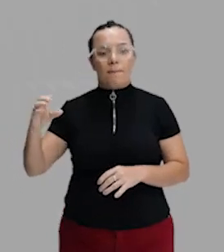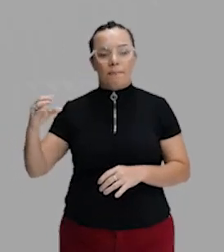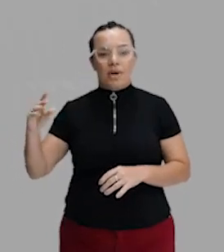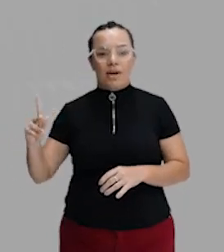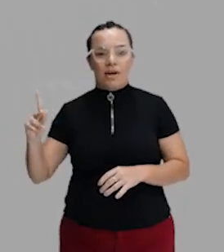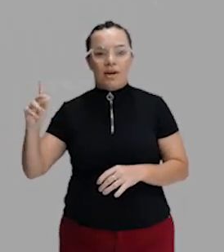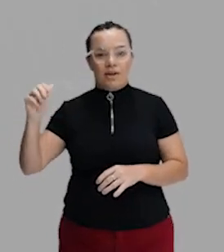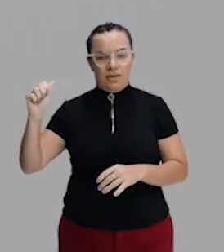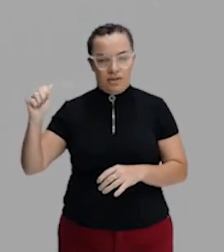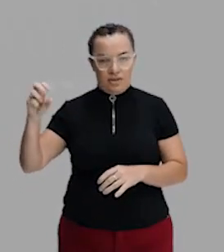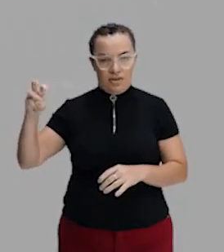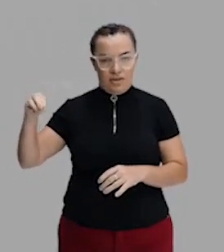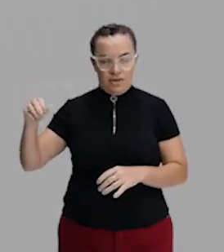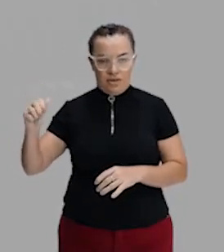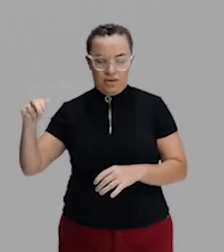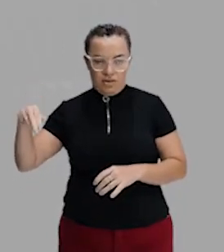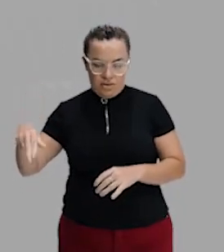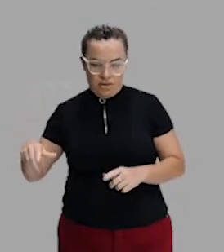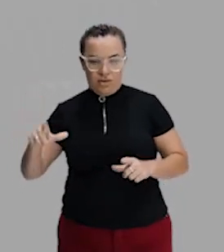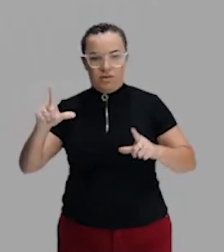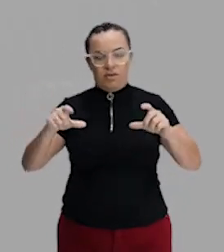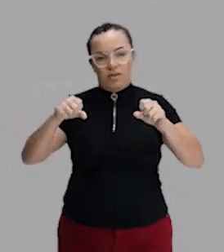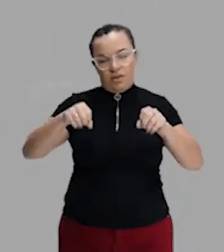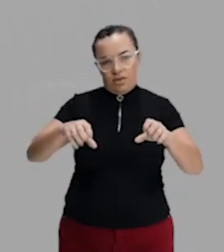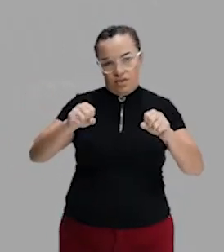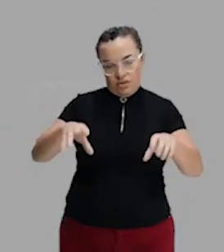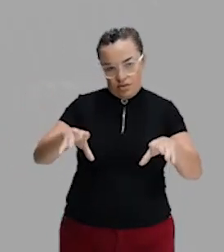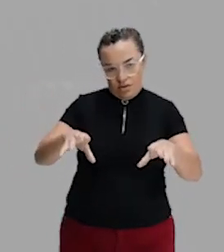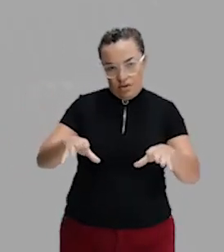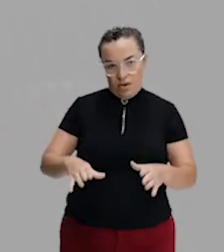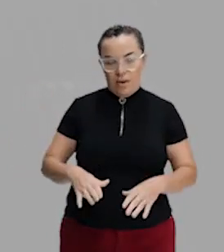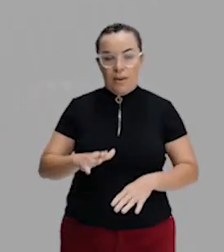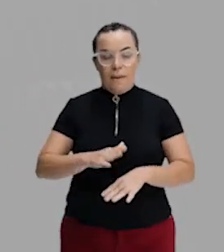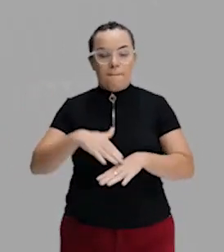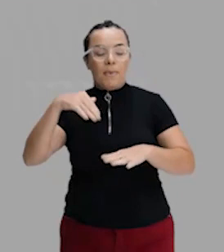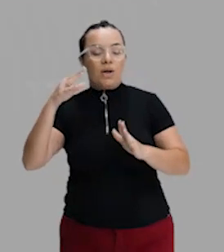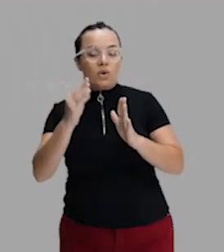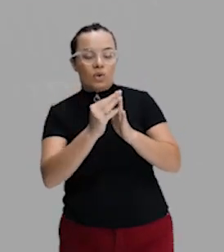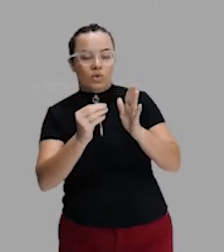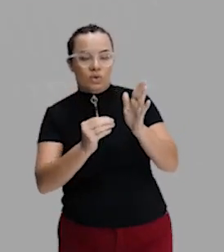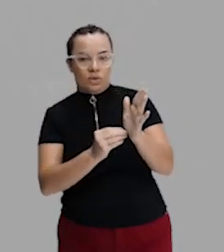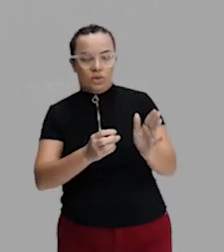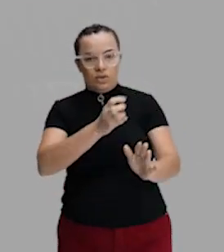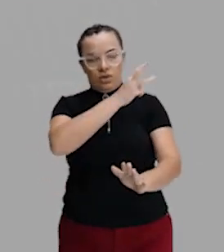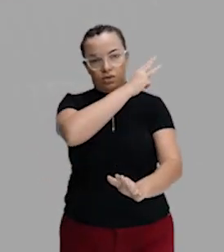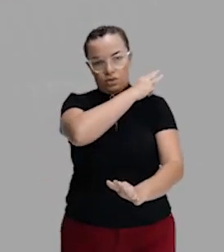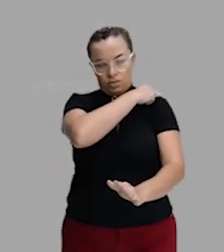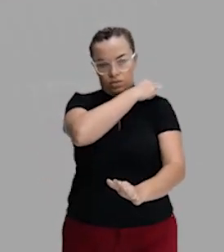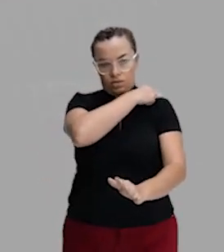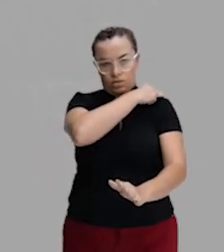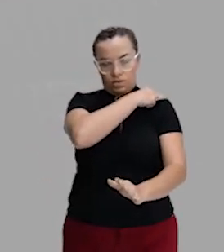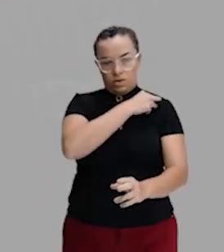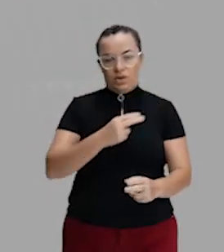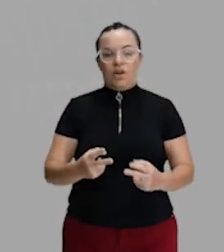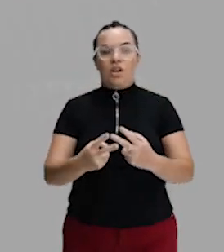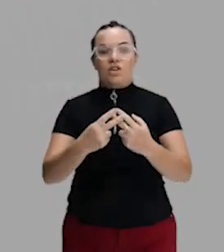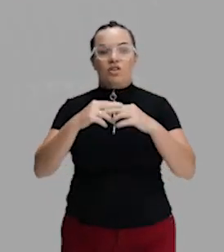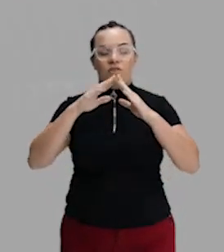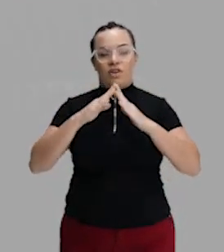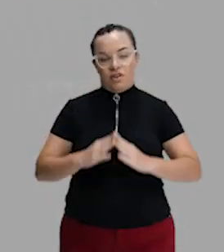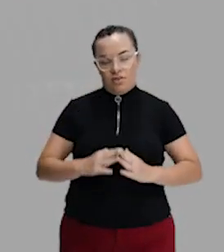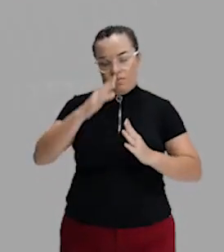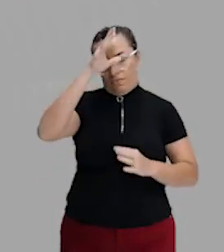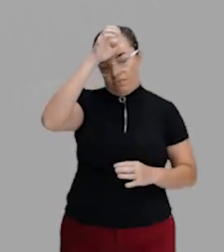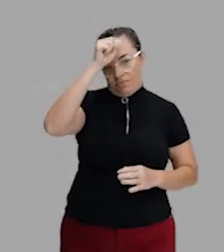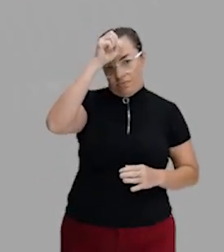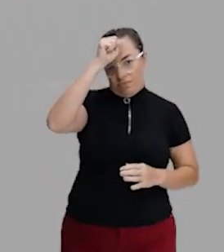de matemática para os alunos da terceira série do ensino médio, né, turma? Aqui no programa Hashtag Fique em Casa Aprendendo.